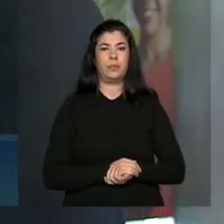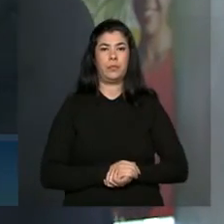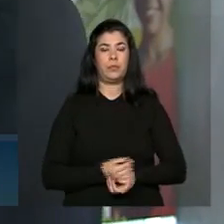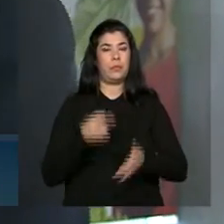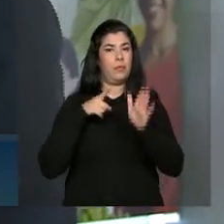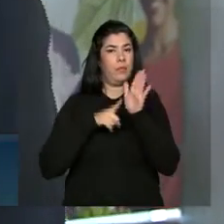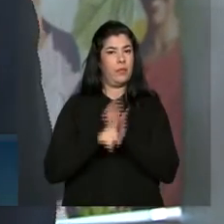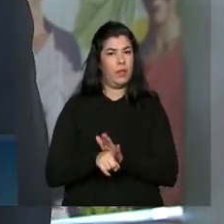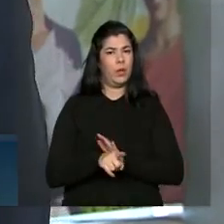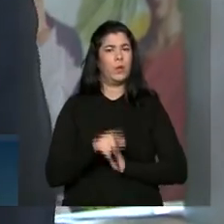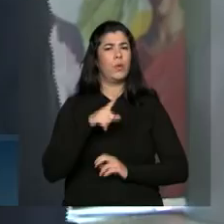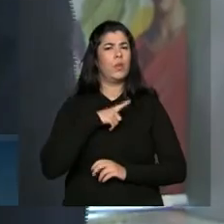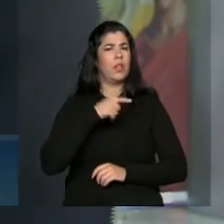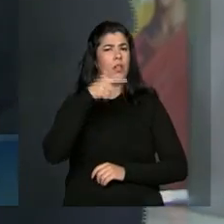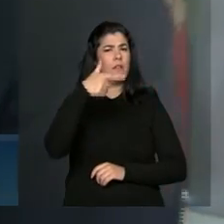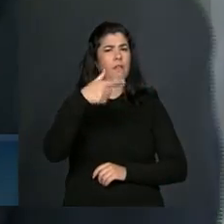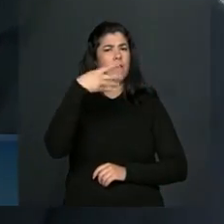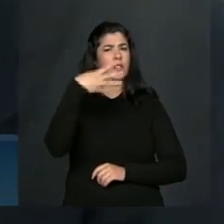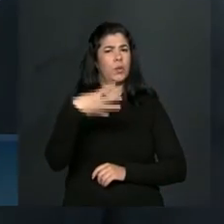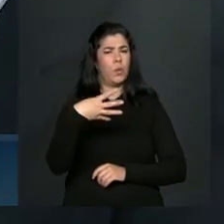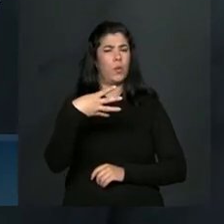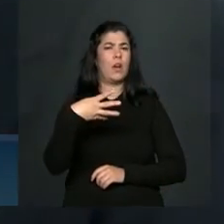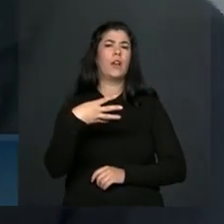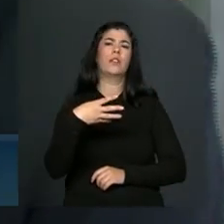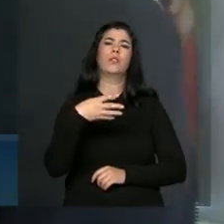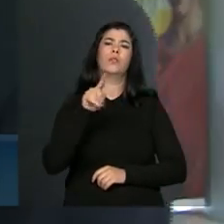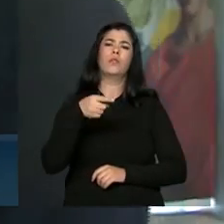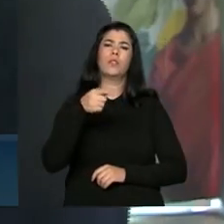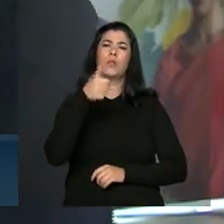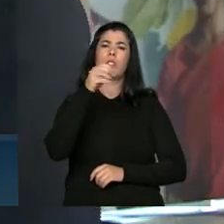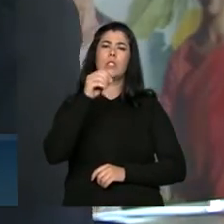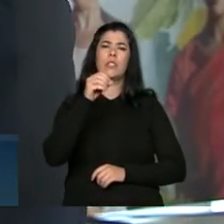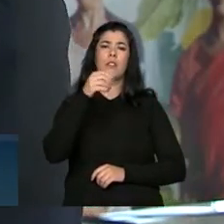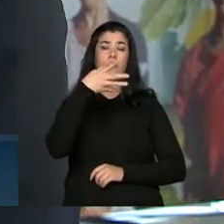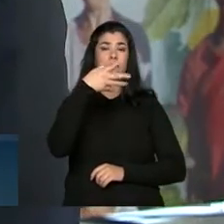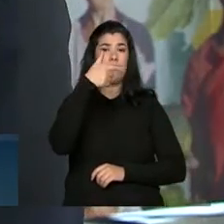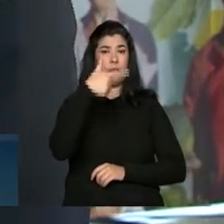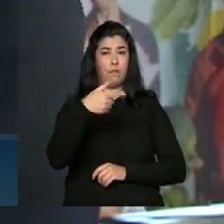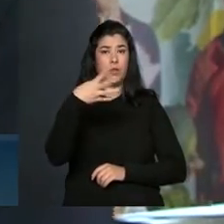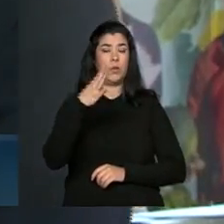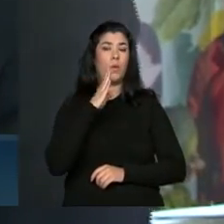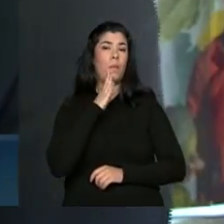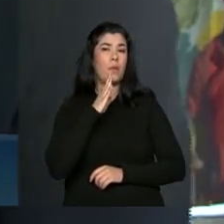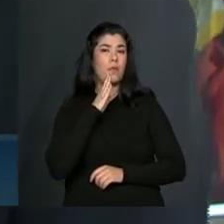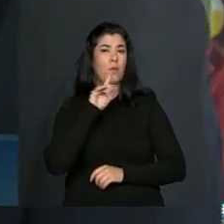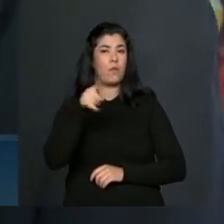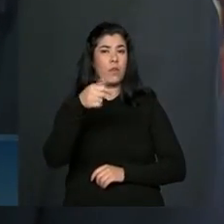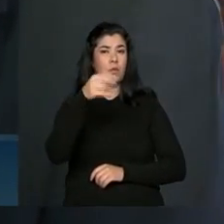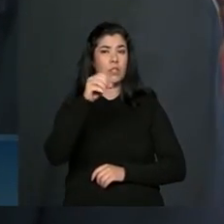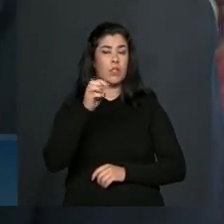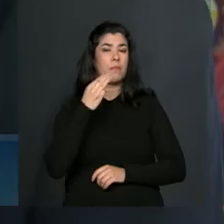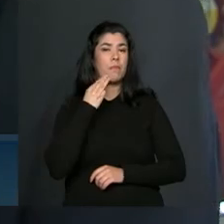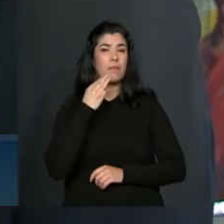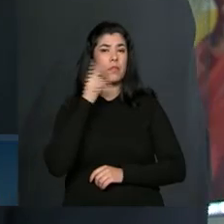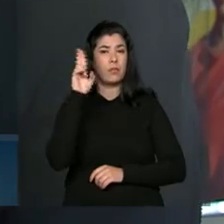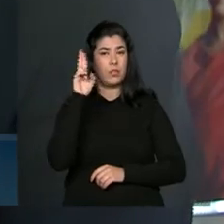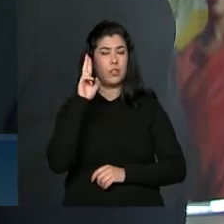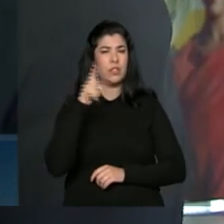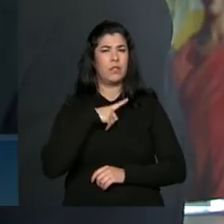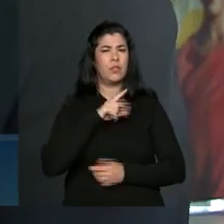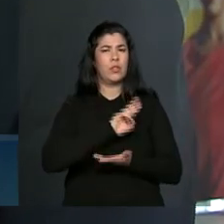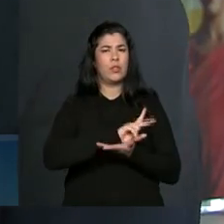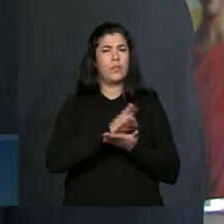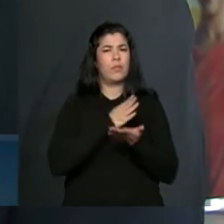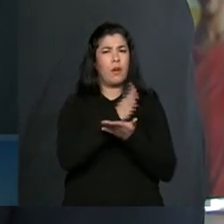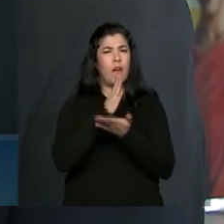esses 24 bilhões, aí, 100 milhões de reais colocados à disposição do agricultor familiar por várias linhas de crédito